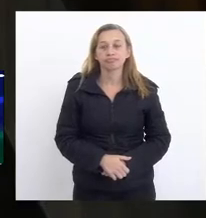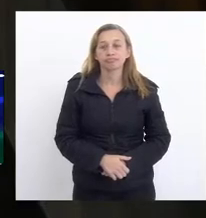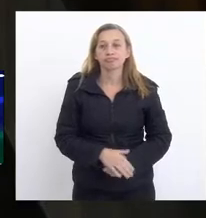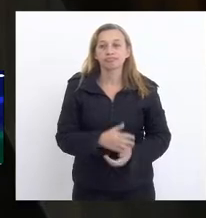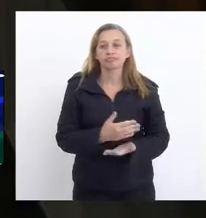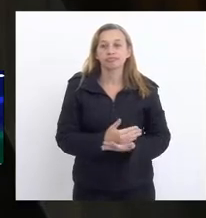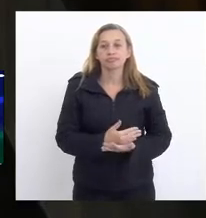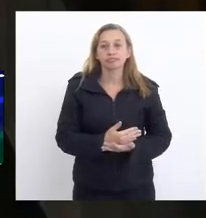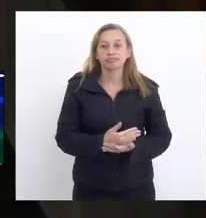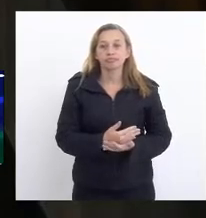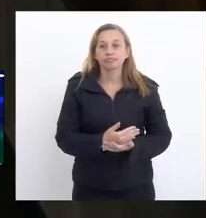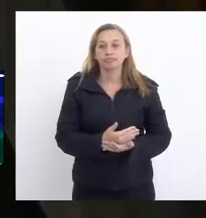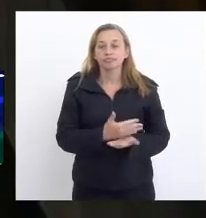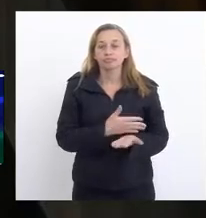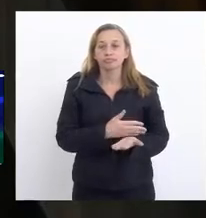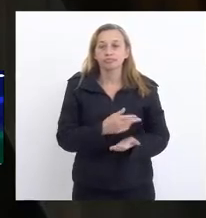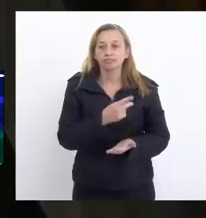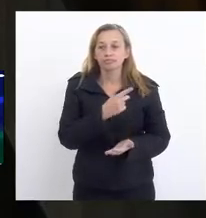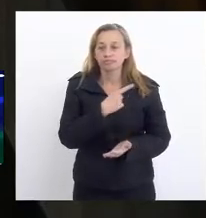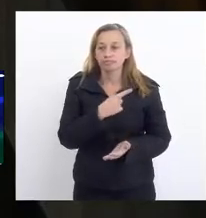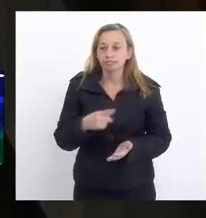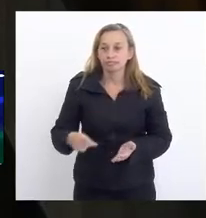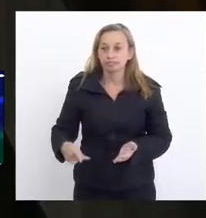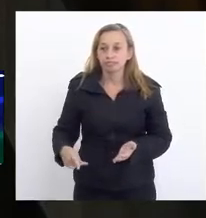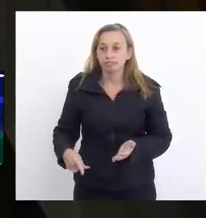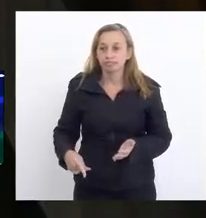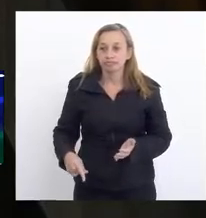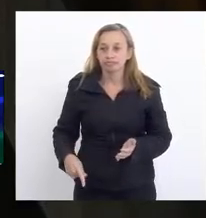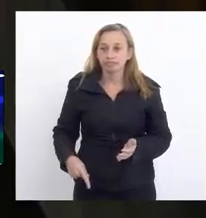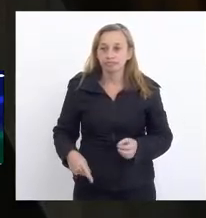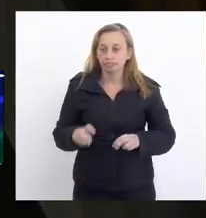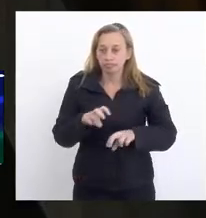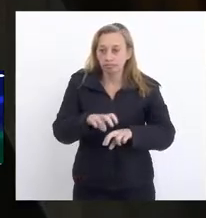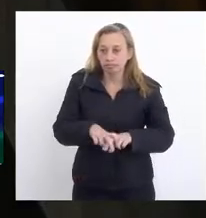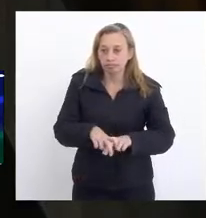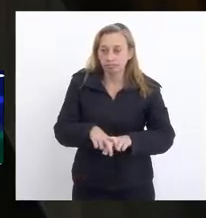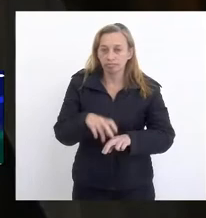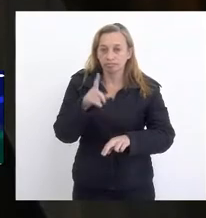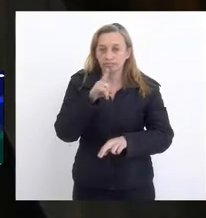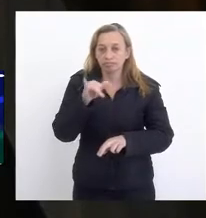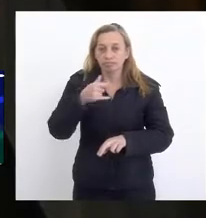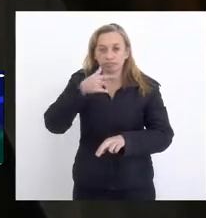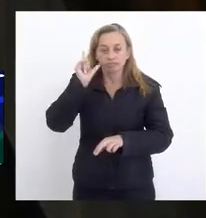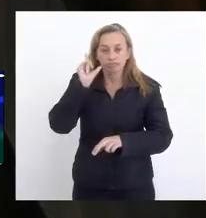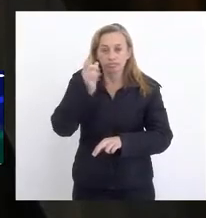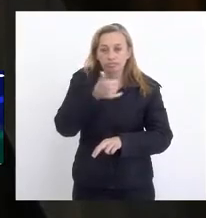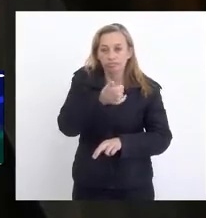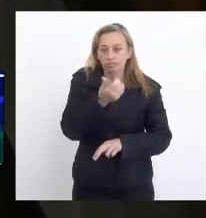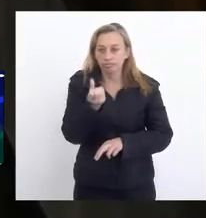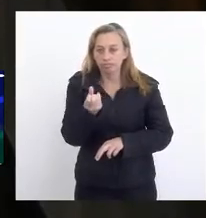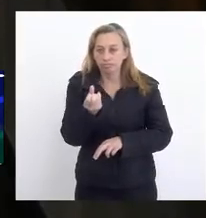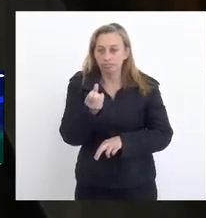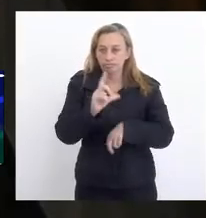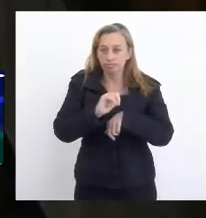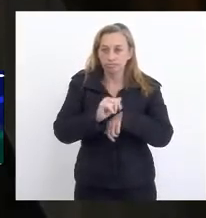a ordem do dia de ontem, das 16 horas em diante,